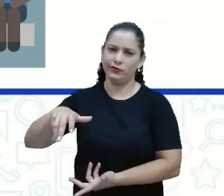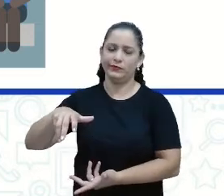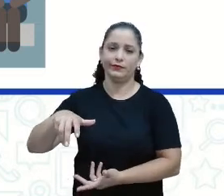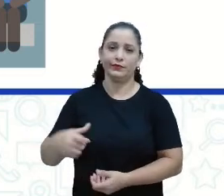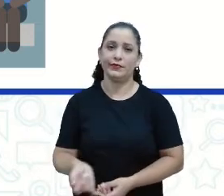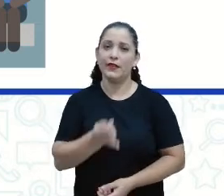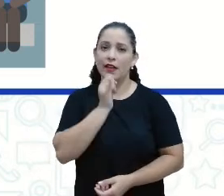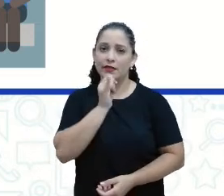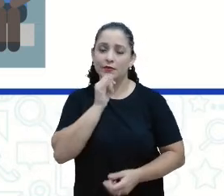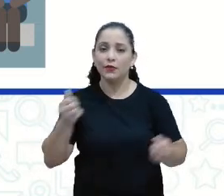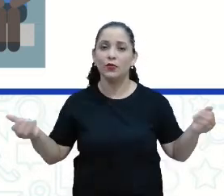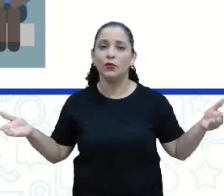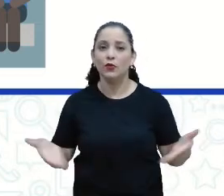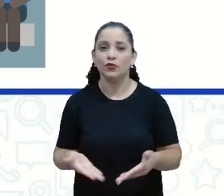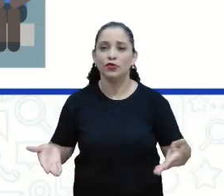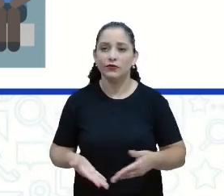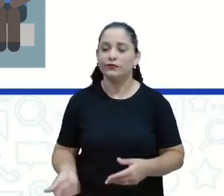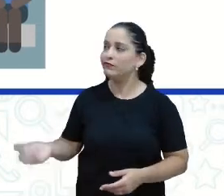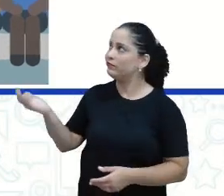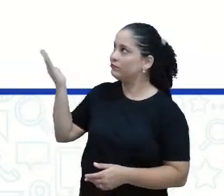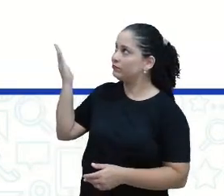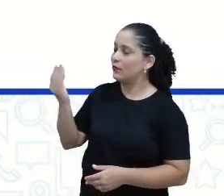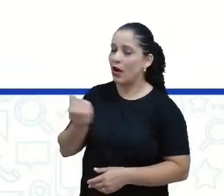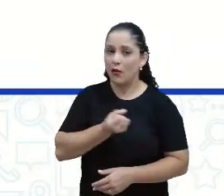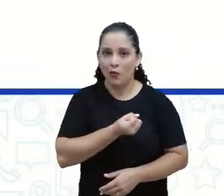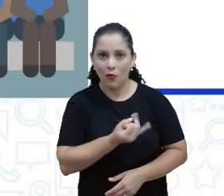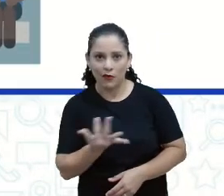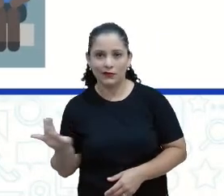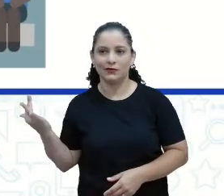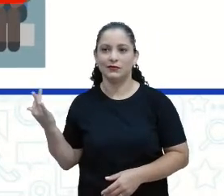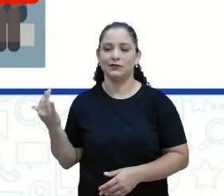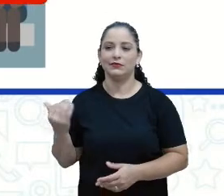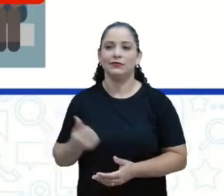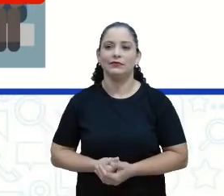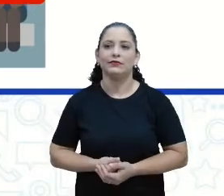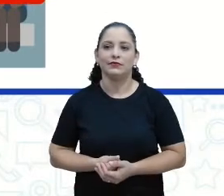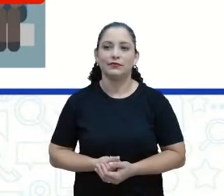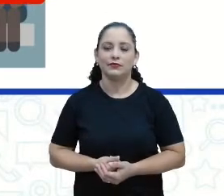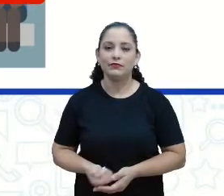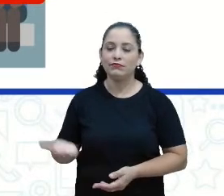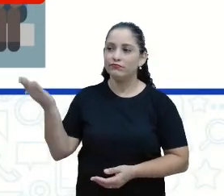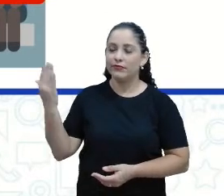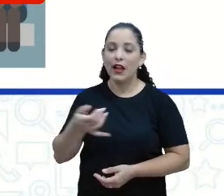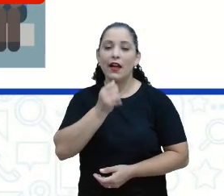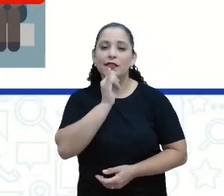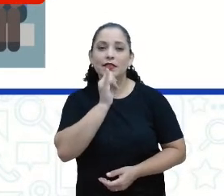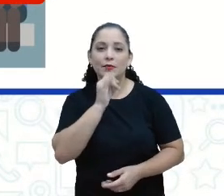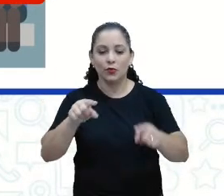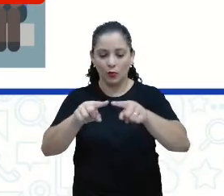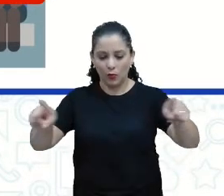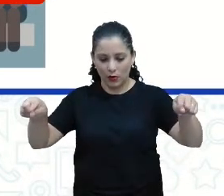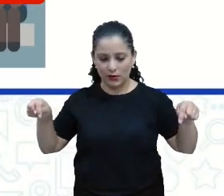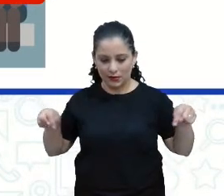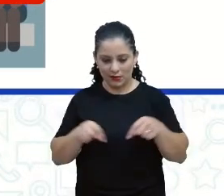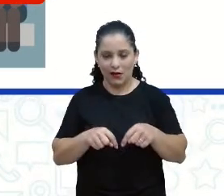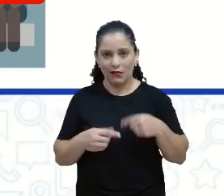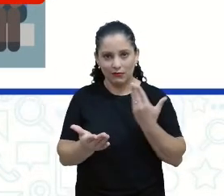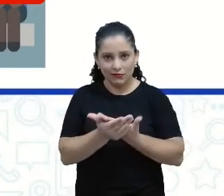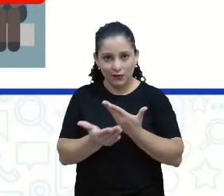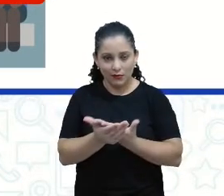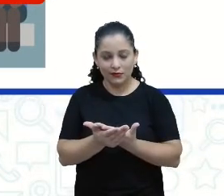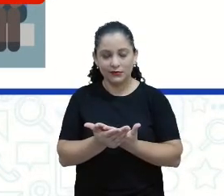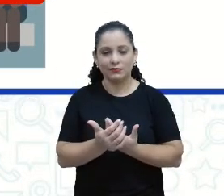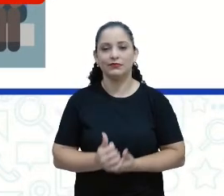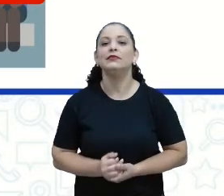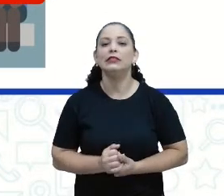a gente vai colocar uma população aí menor, certo? Vamos falar aí de uma sala de aula. Então, se a gente fosse trabalhar